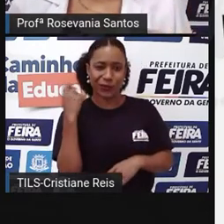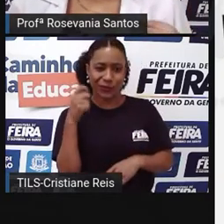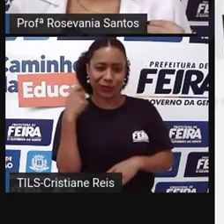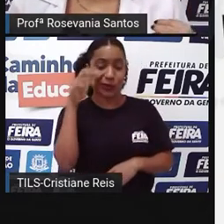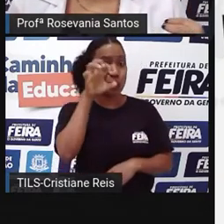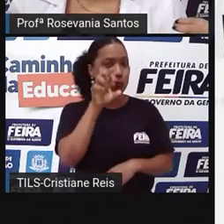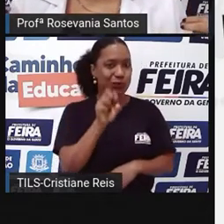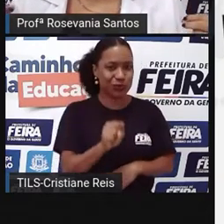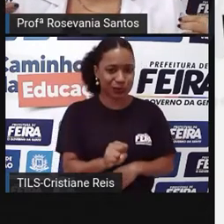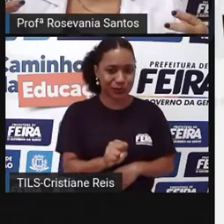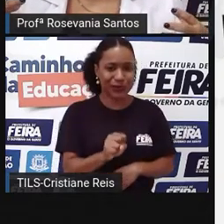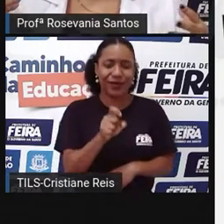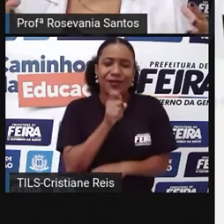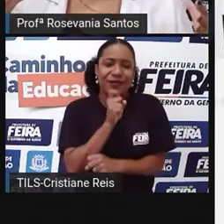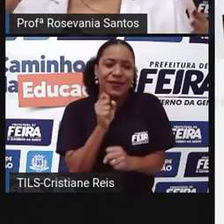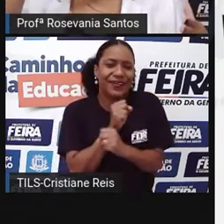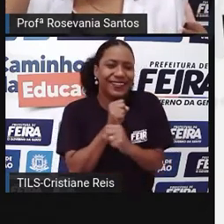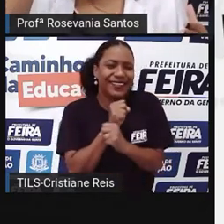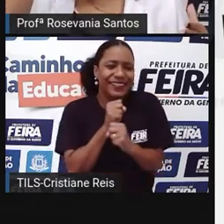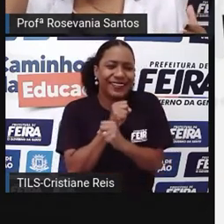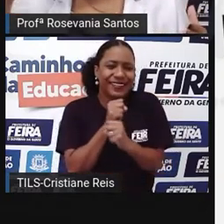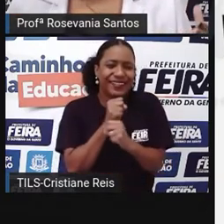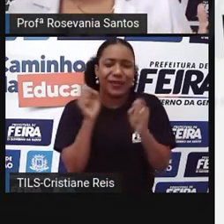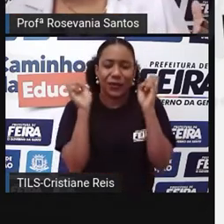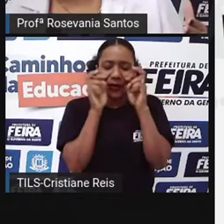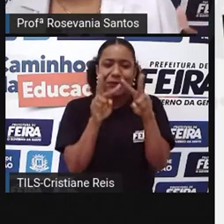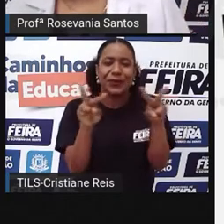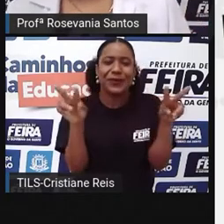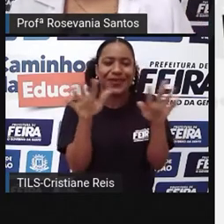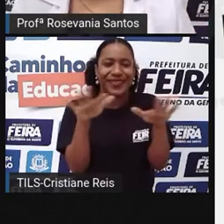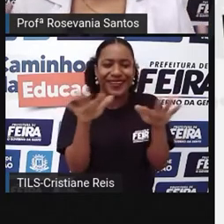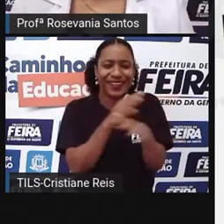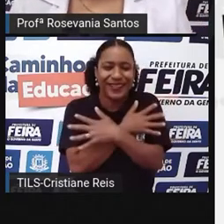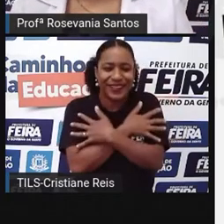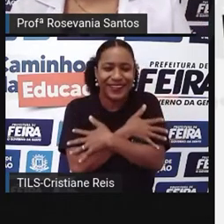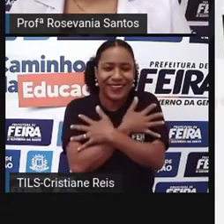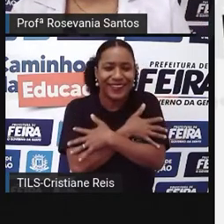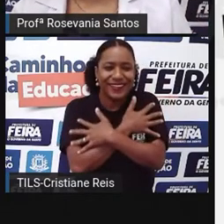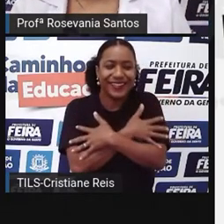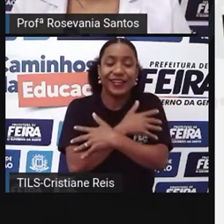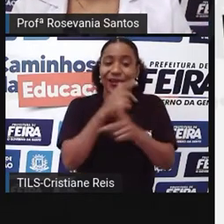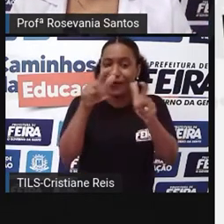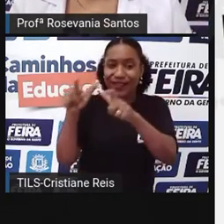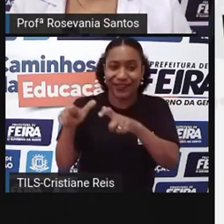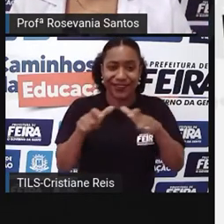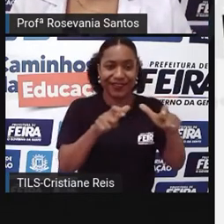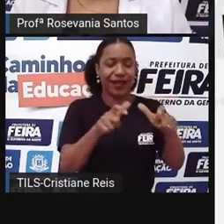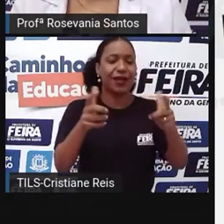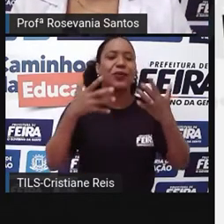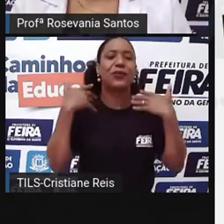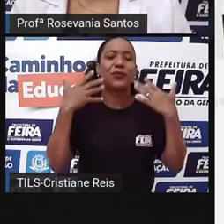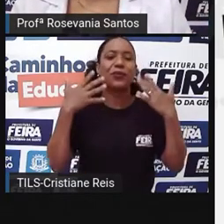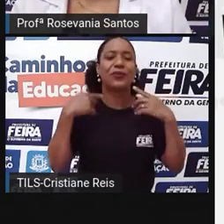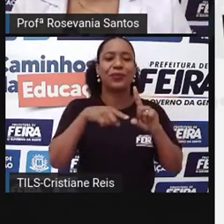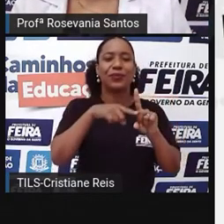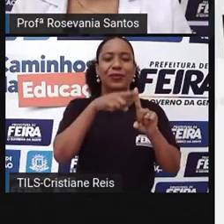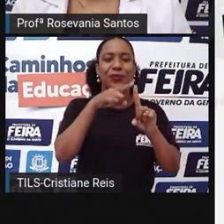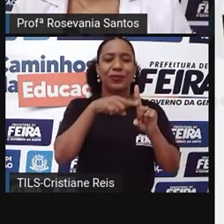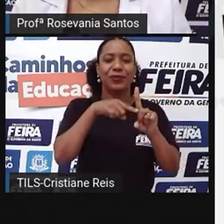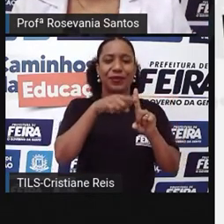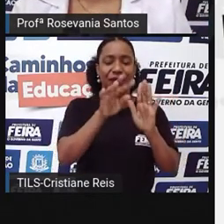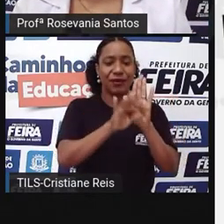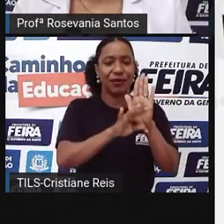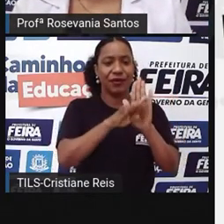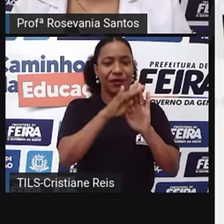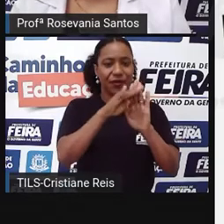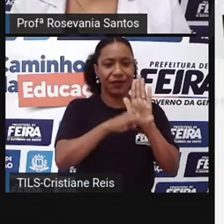paisagens que a gente tem assim uma diferença, né, de temperaturas assim enormes. Então, eu trouxe, né, algumas